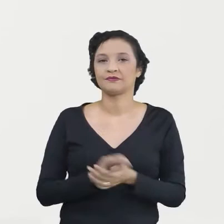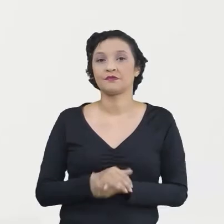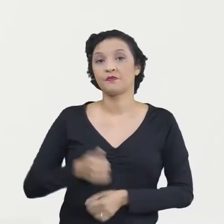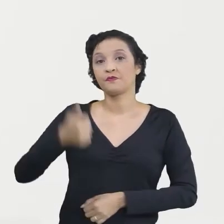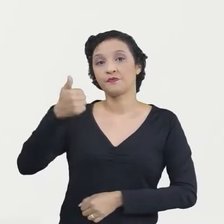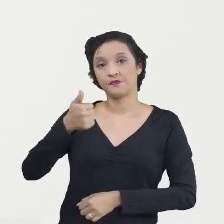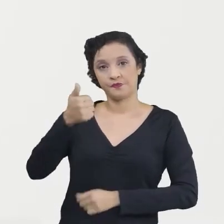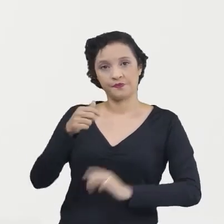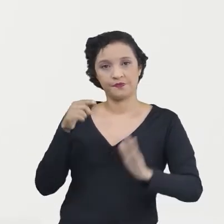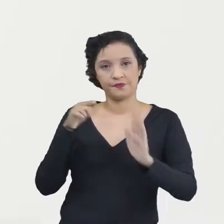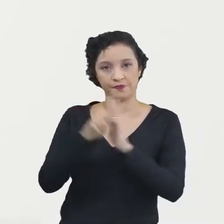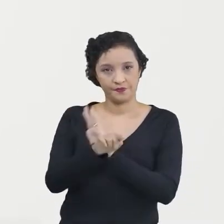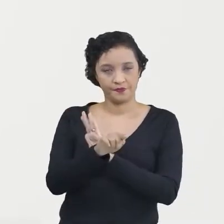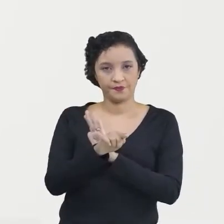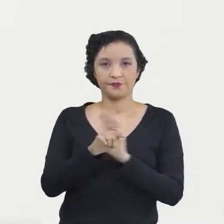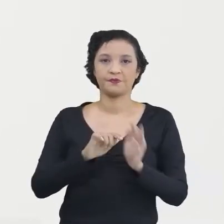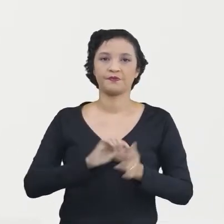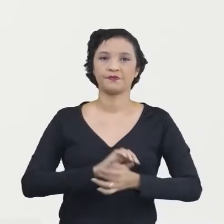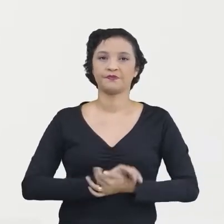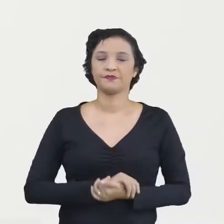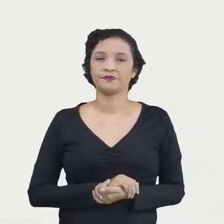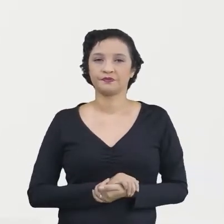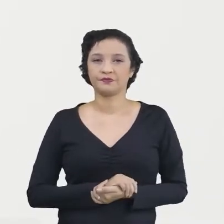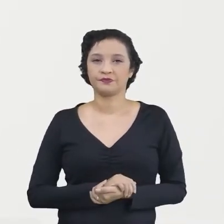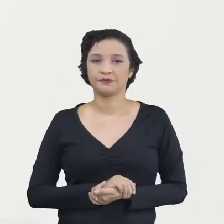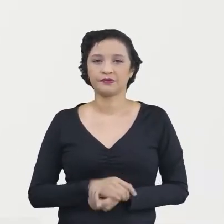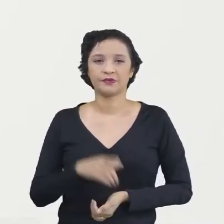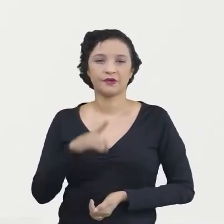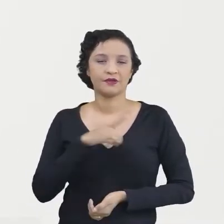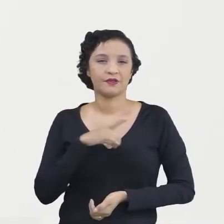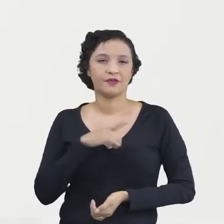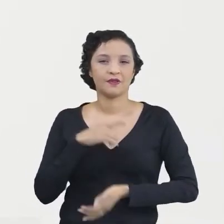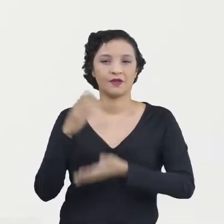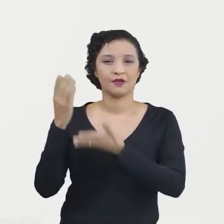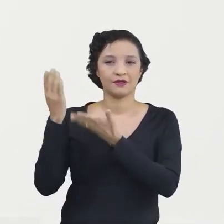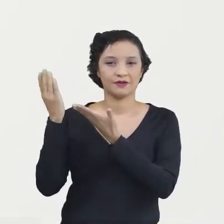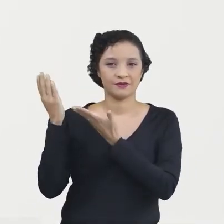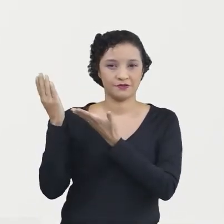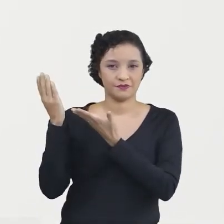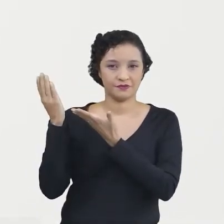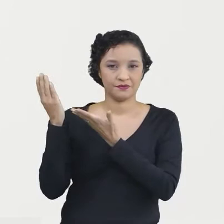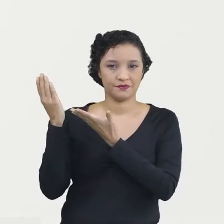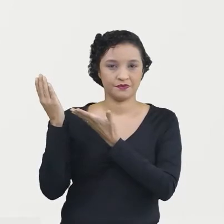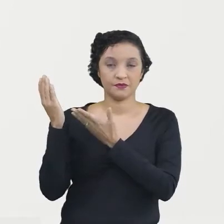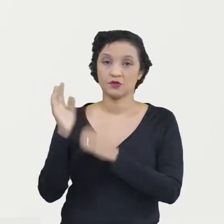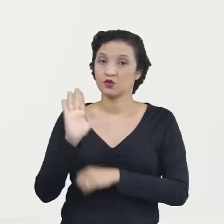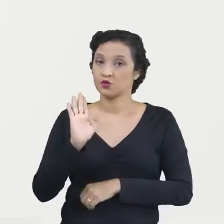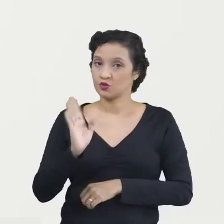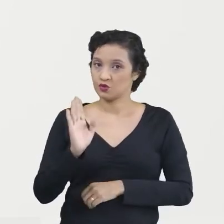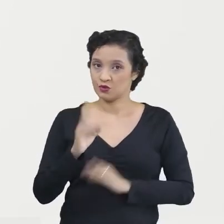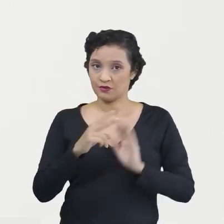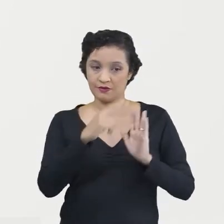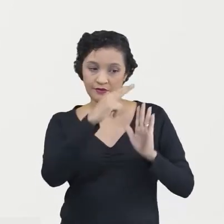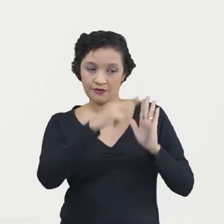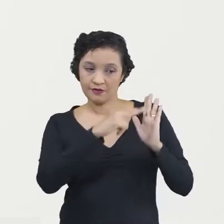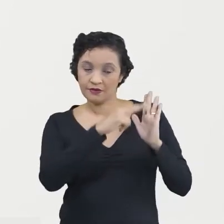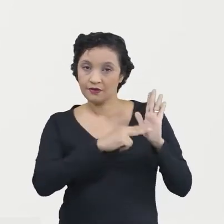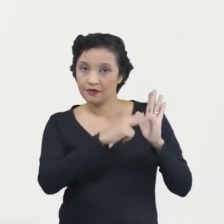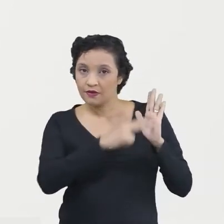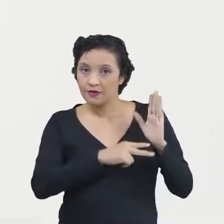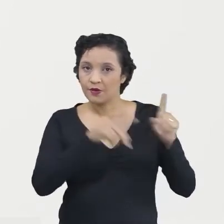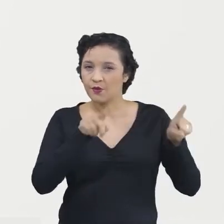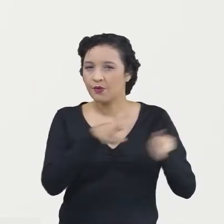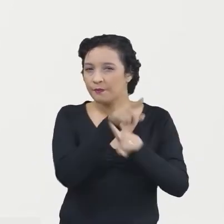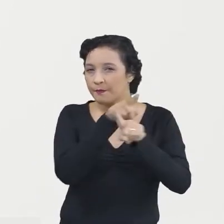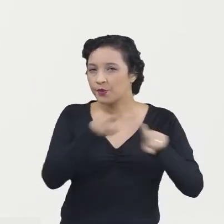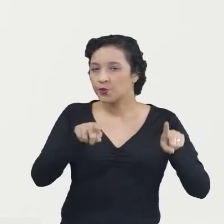Primeira questão. Eu tenho aqui, com base na leitura e no contexto da